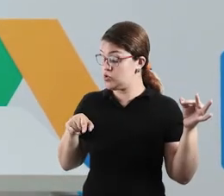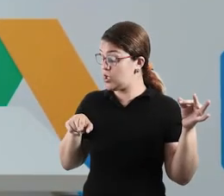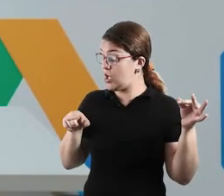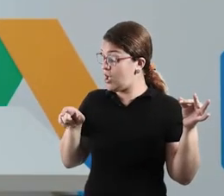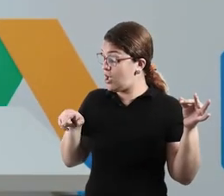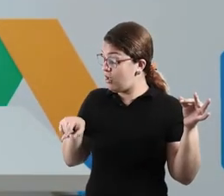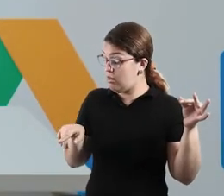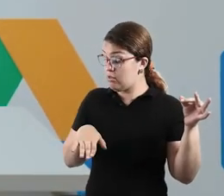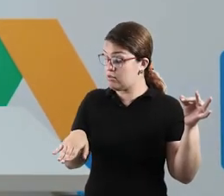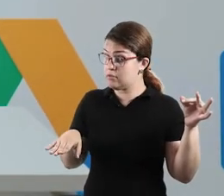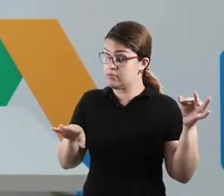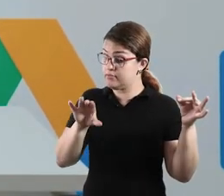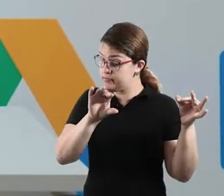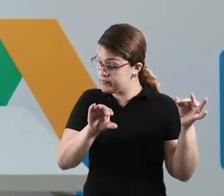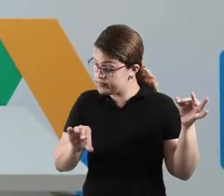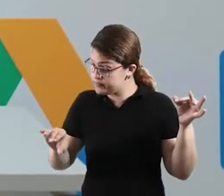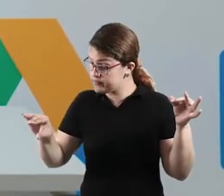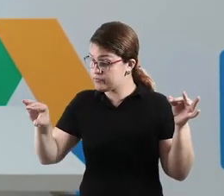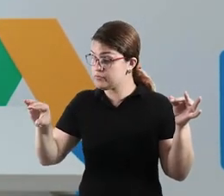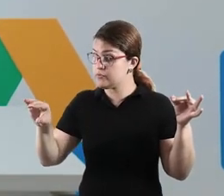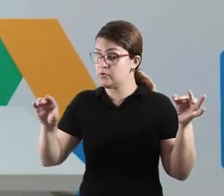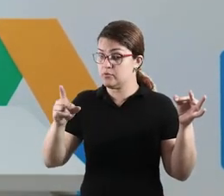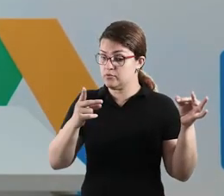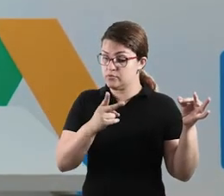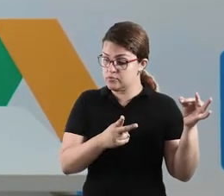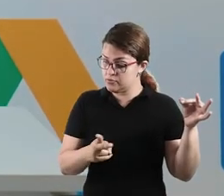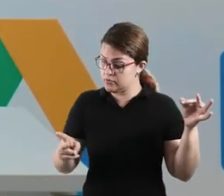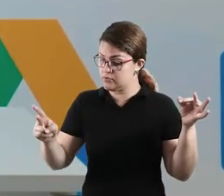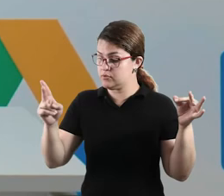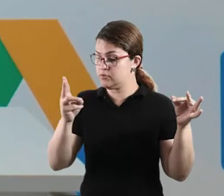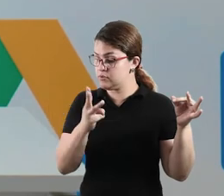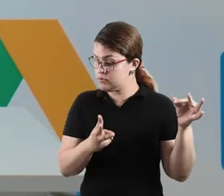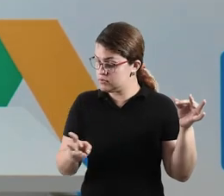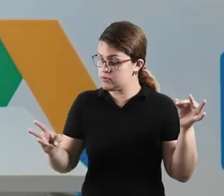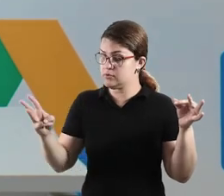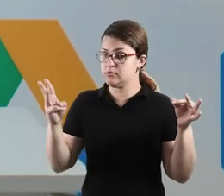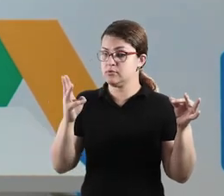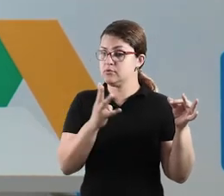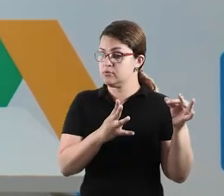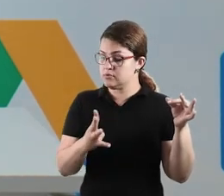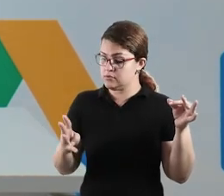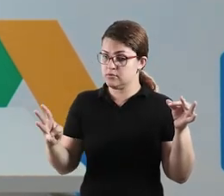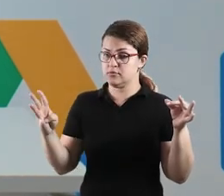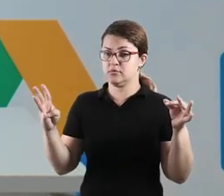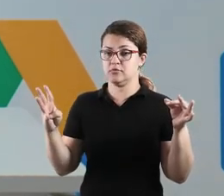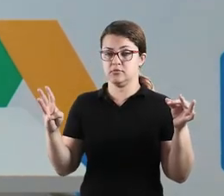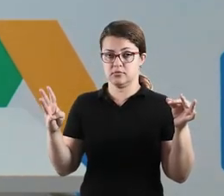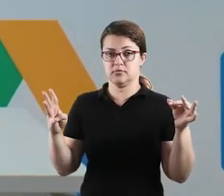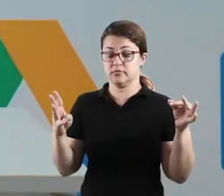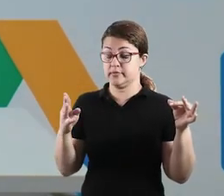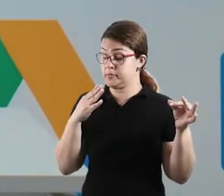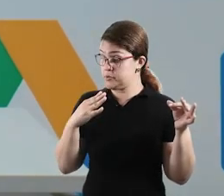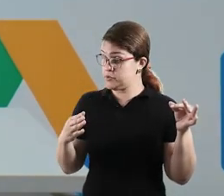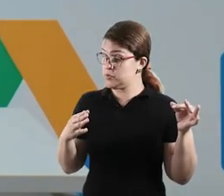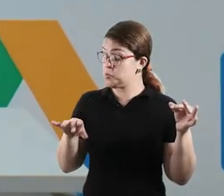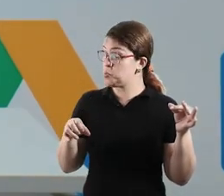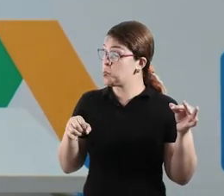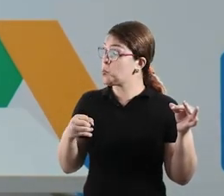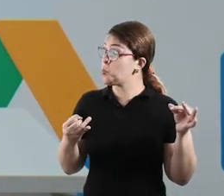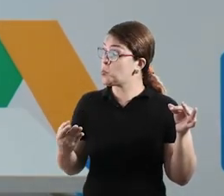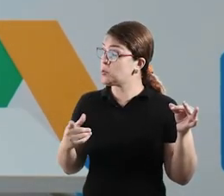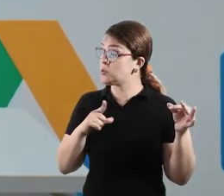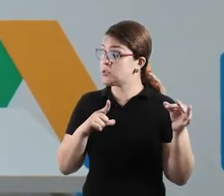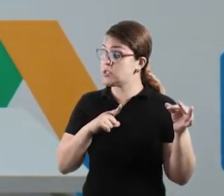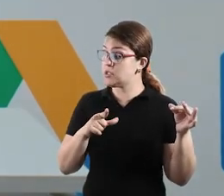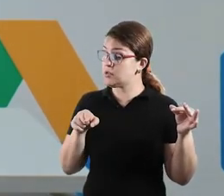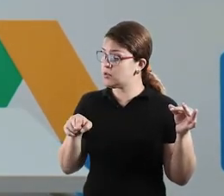pedindo que a criança vá trazendo, pede para ela trazer um rolinho, depois você pede para ela trazer outro rolinho e pergunta quantos